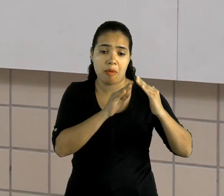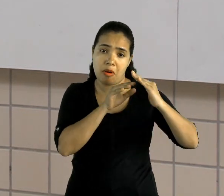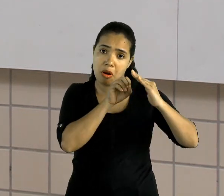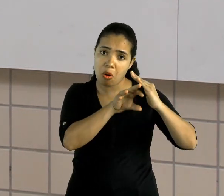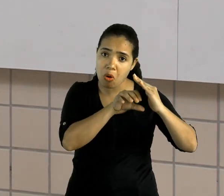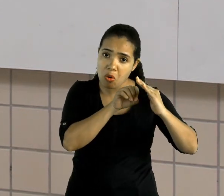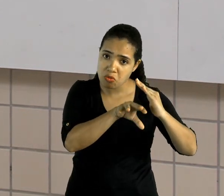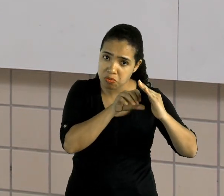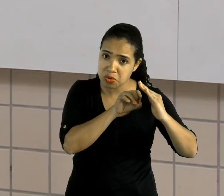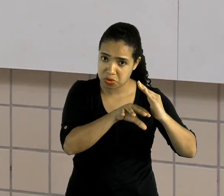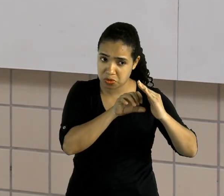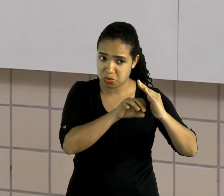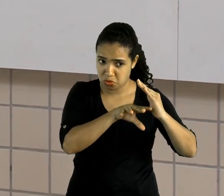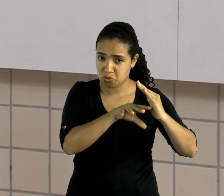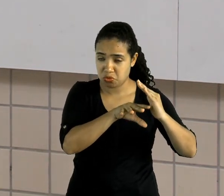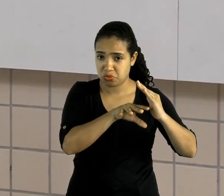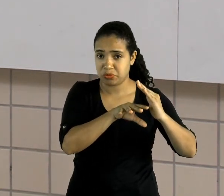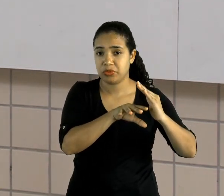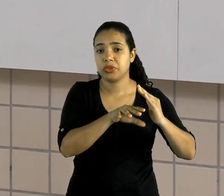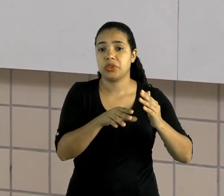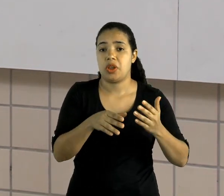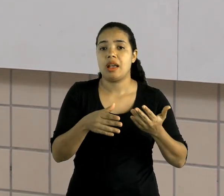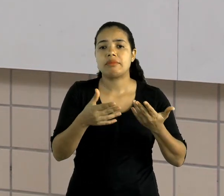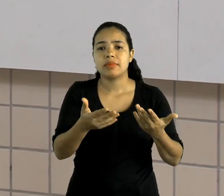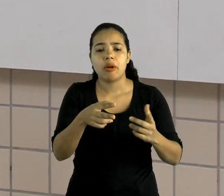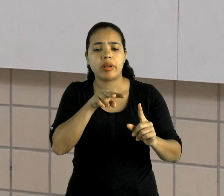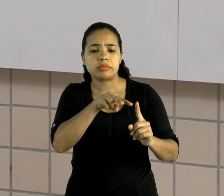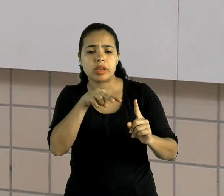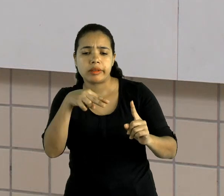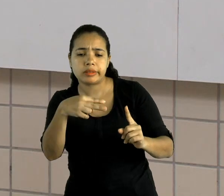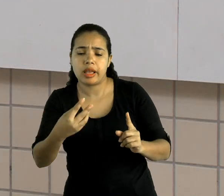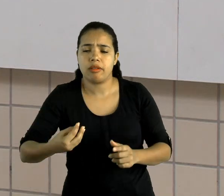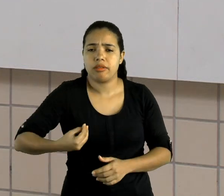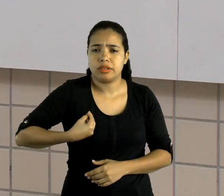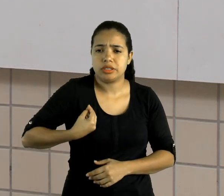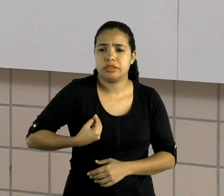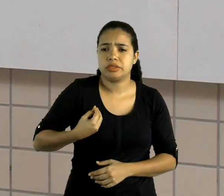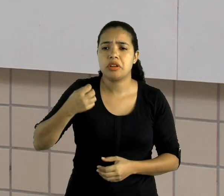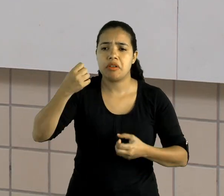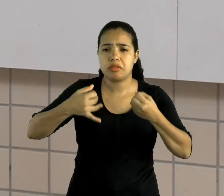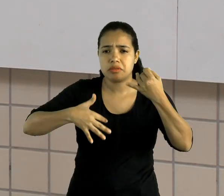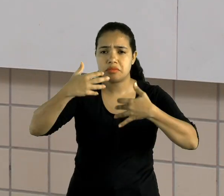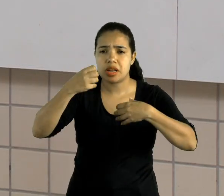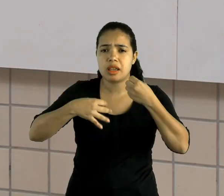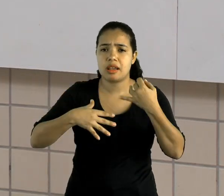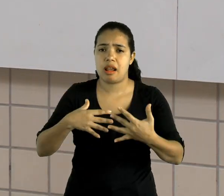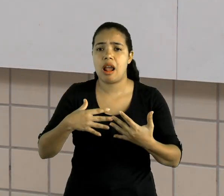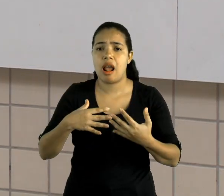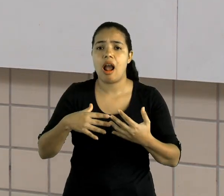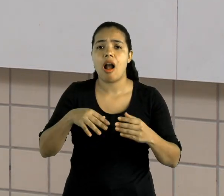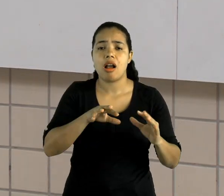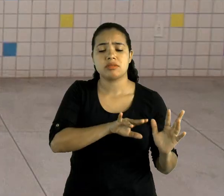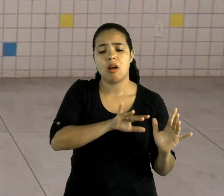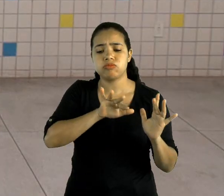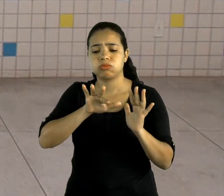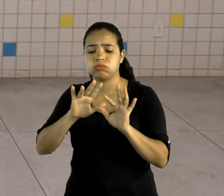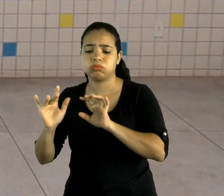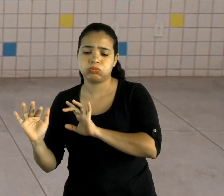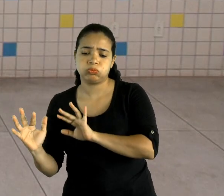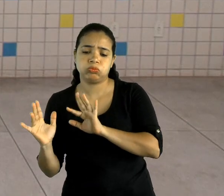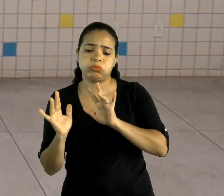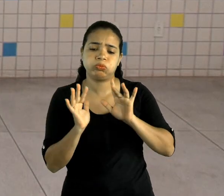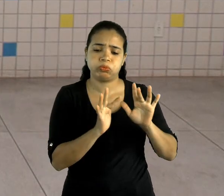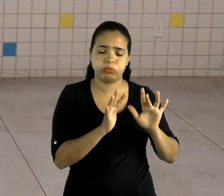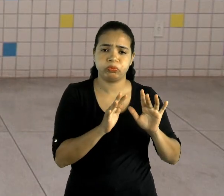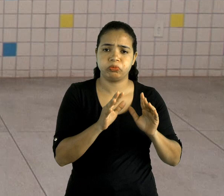educaçãopalmas.com.br, terá início sobre a expectativa de vida e nós vamos falar, além da expectativa de vida, sobre os fluxos migratórios.